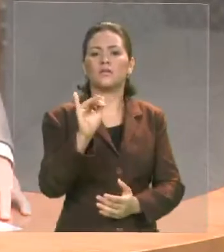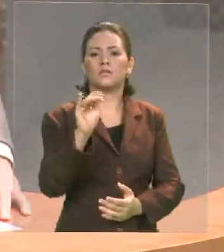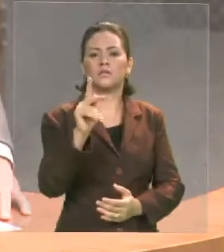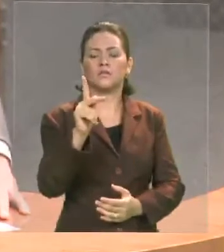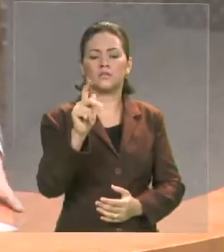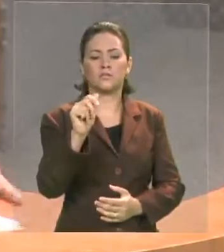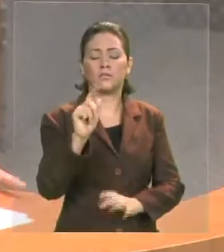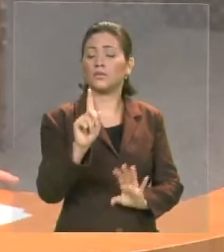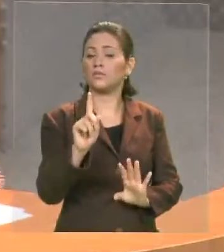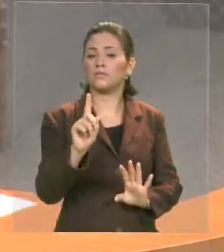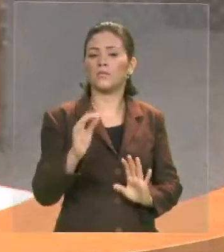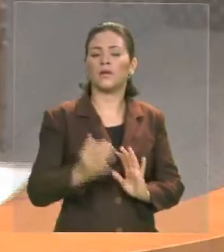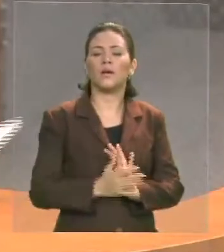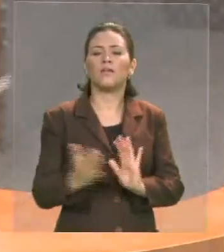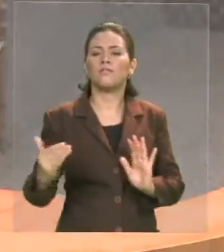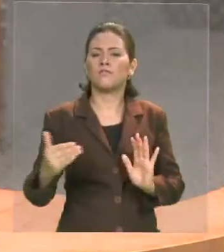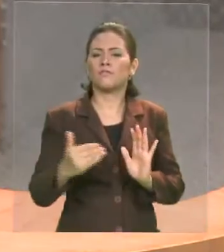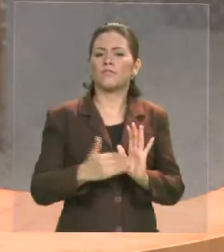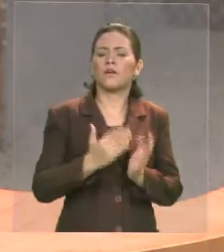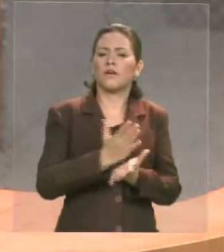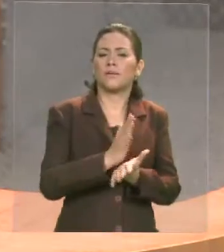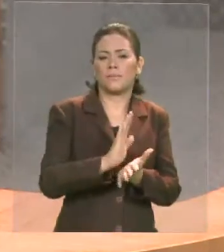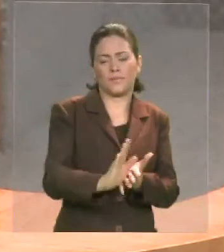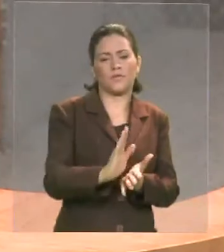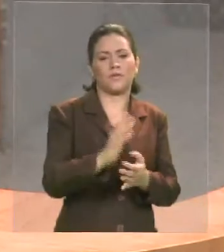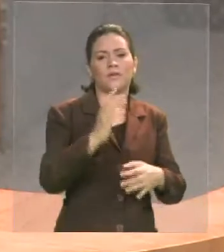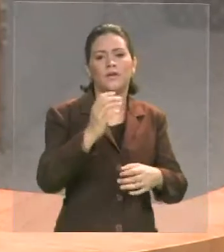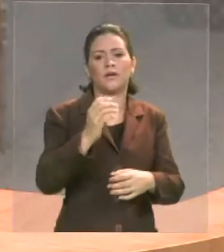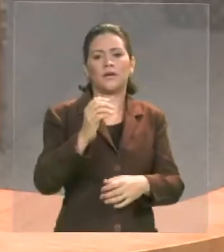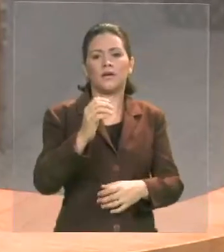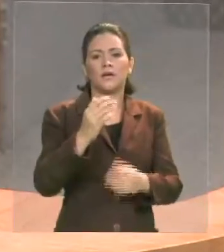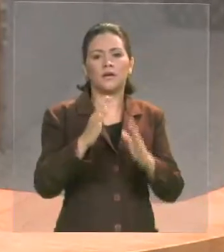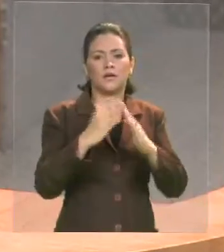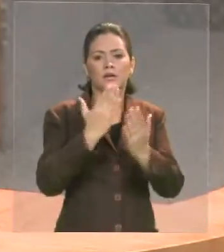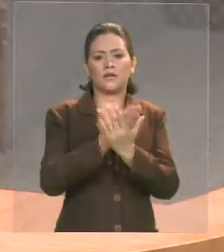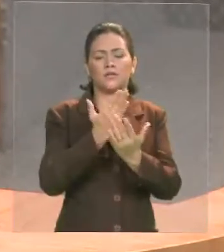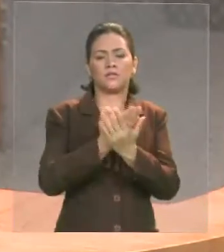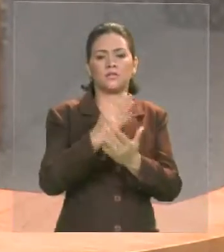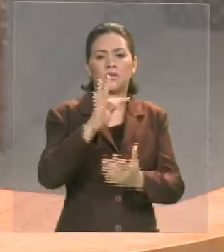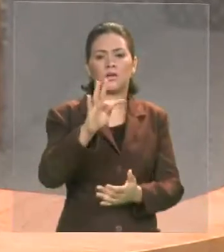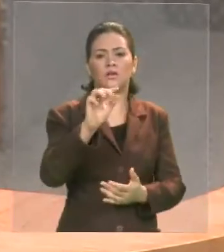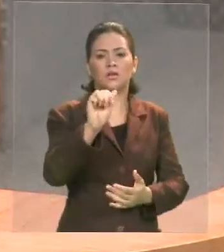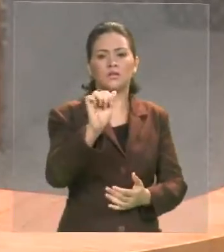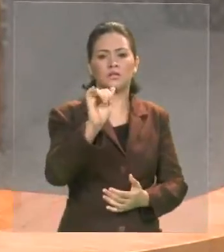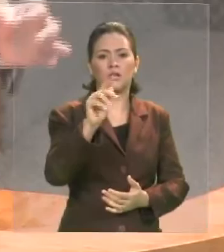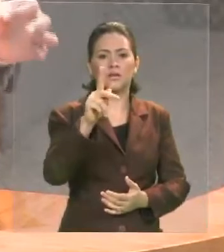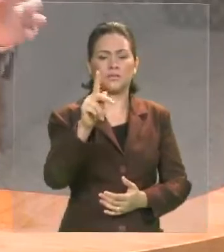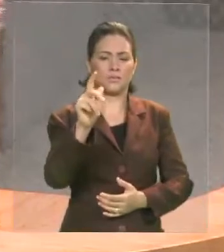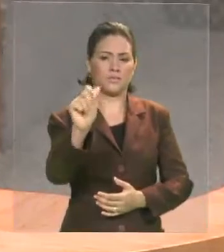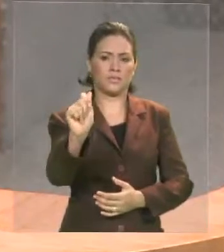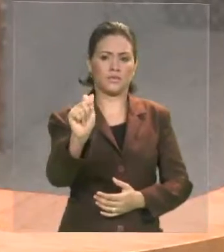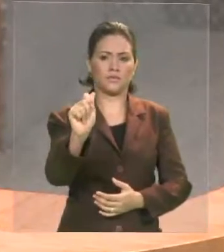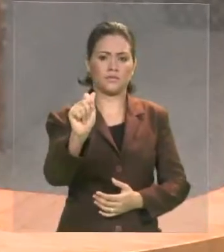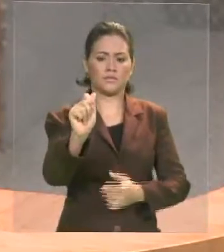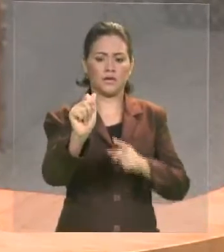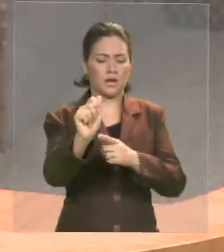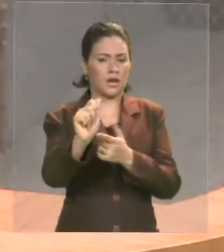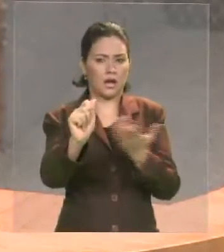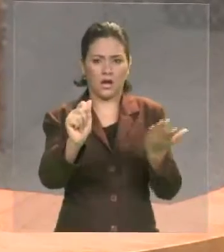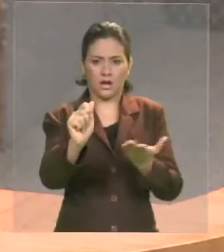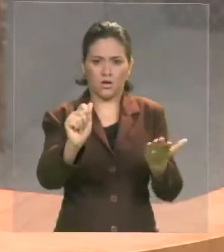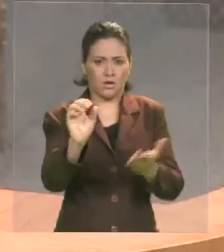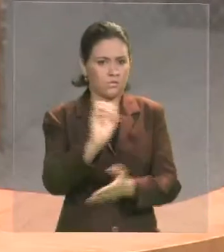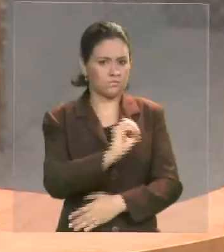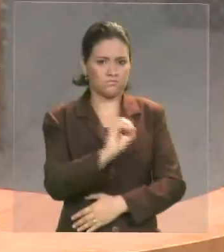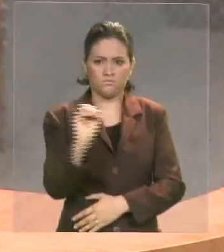a última escola de taipa que existia no município, foi construído. O programa Escola Digna chegou a